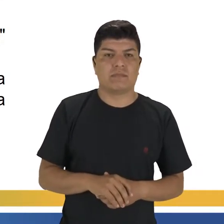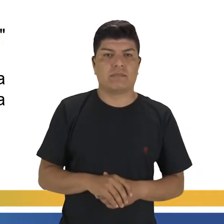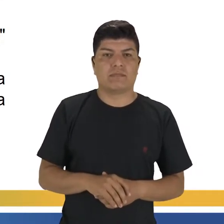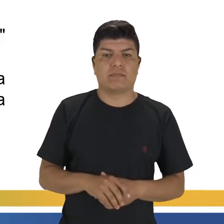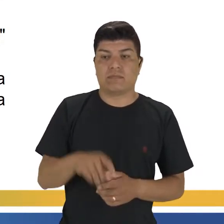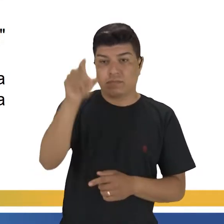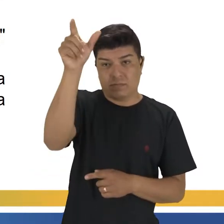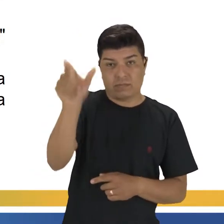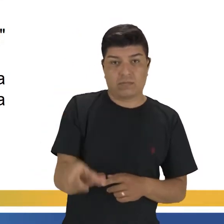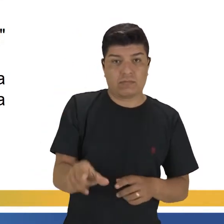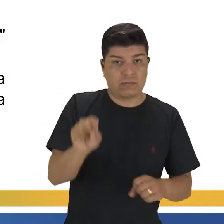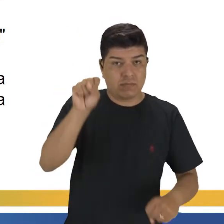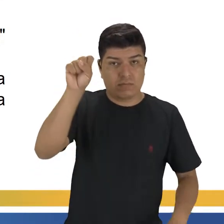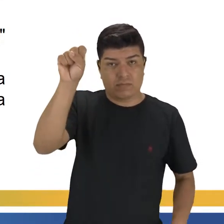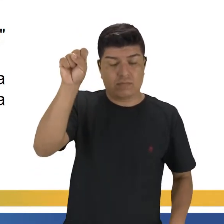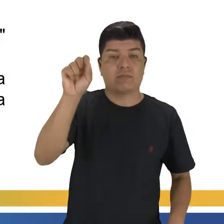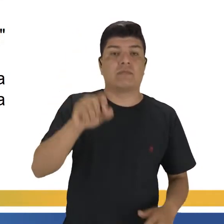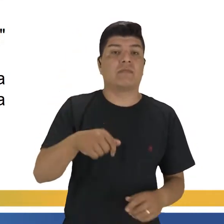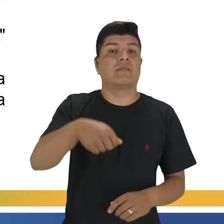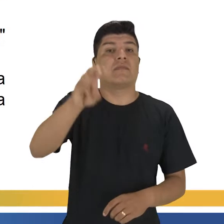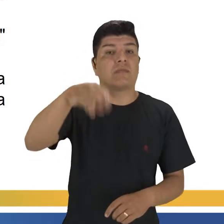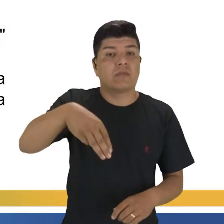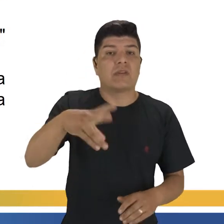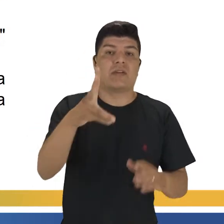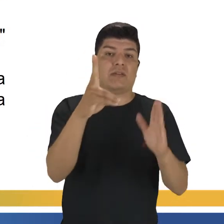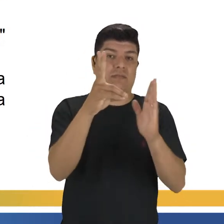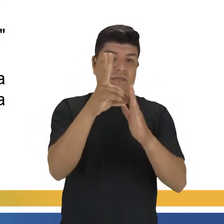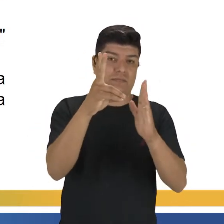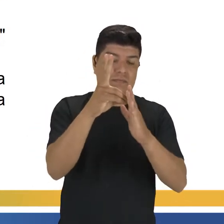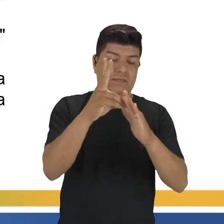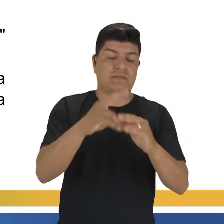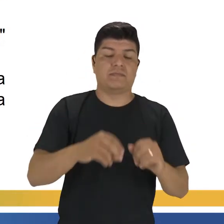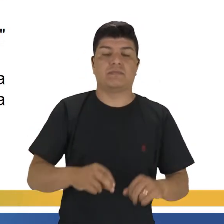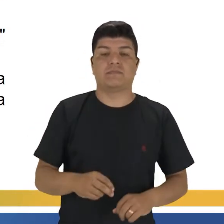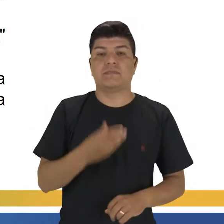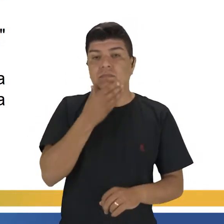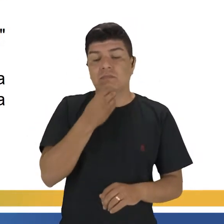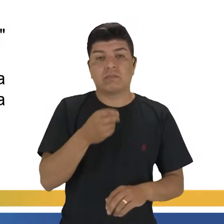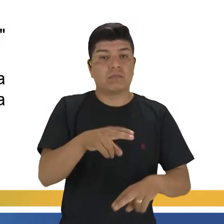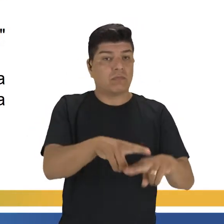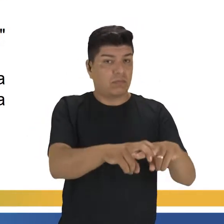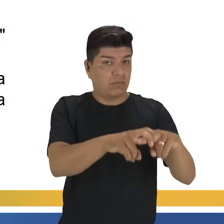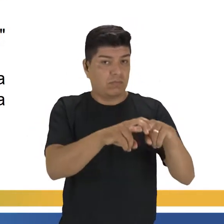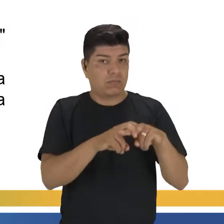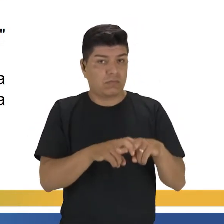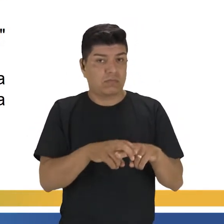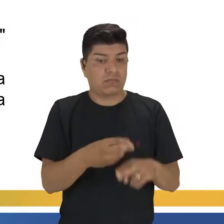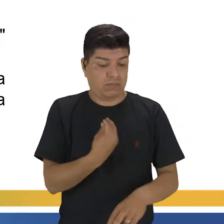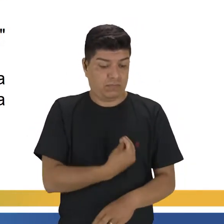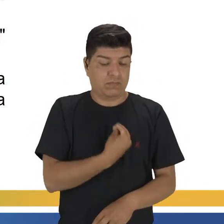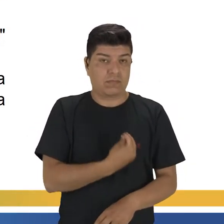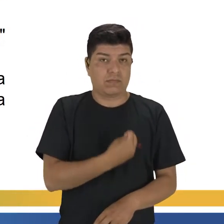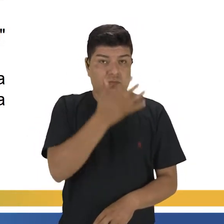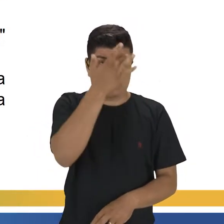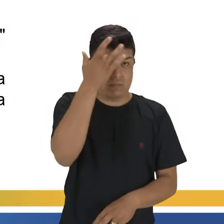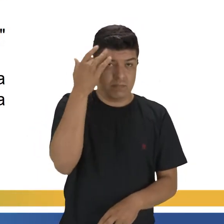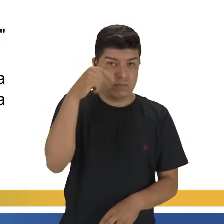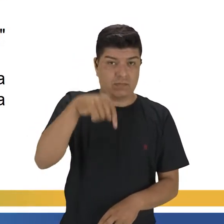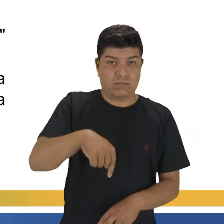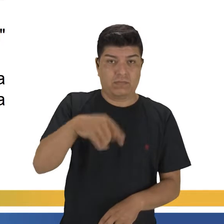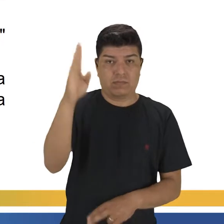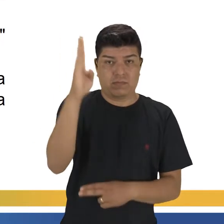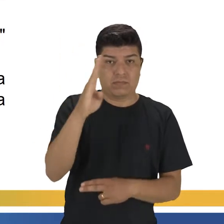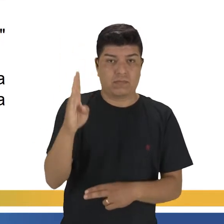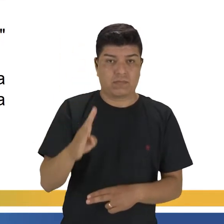essa figura do herói, que no caso foi o índio. Então, os habitantes que aqui estavam eram